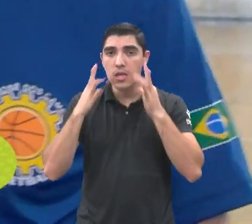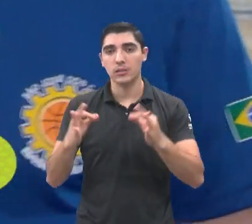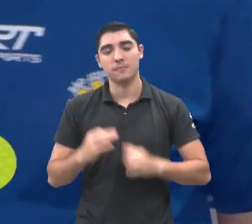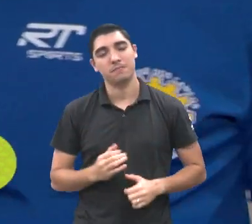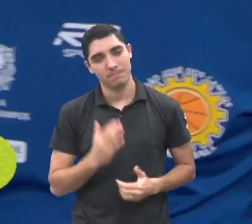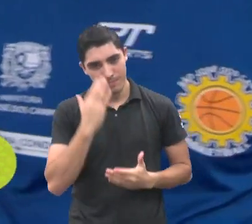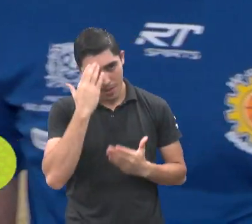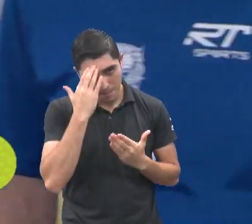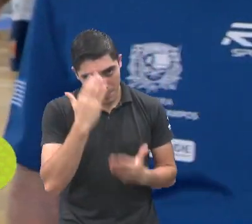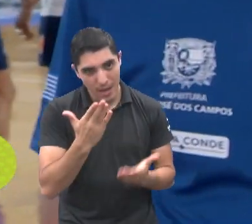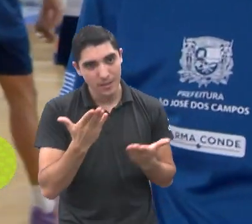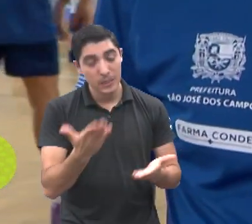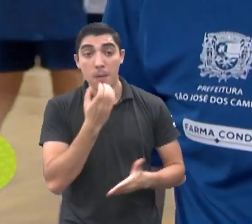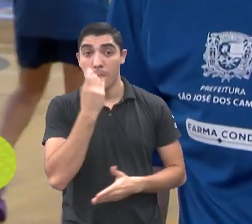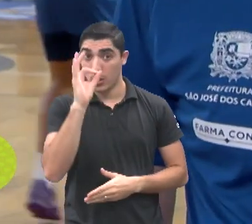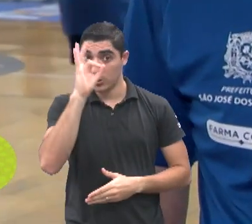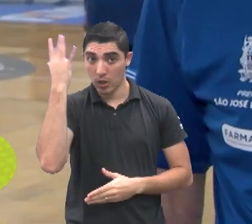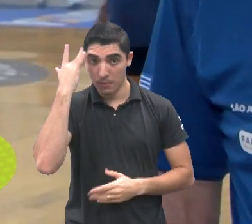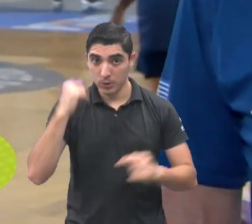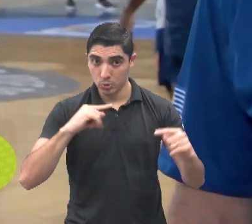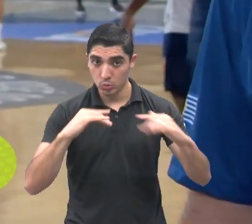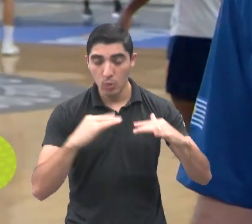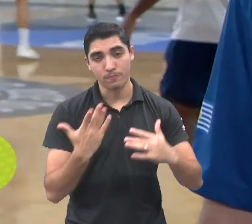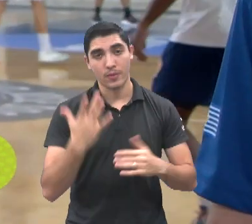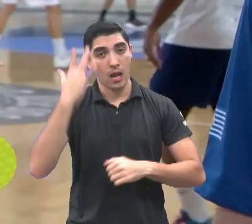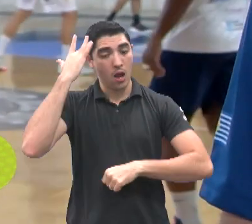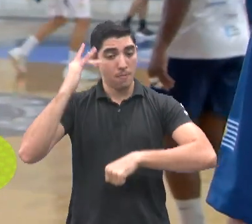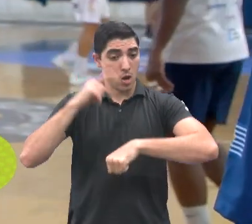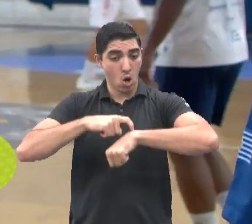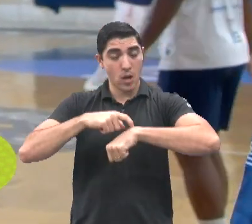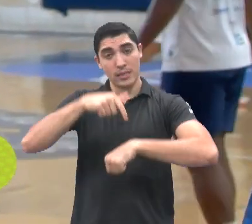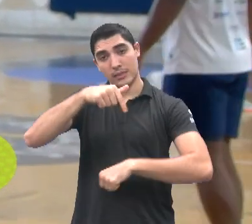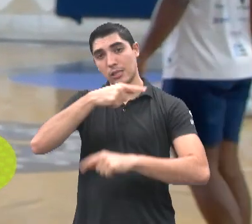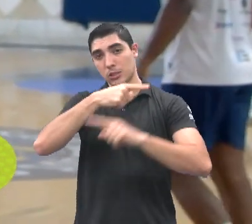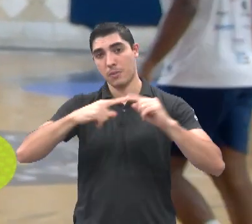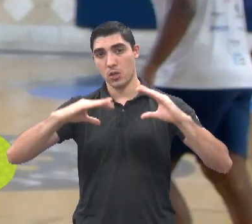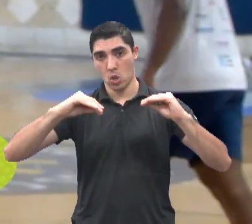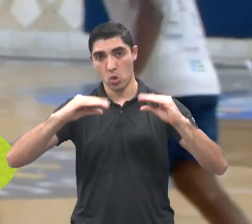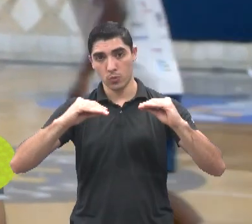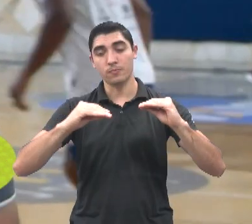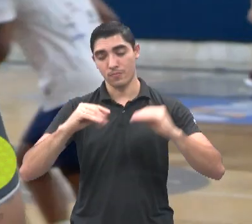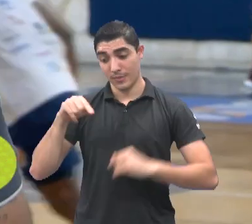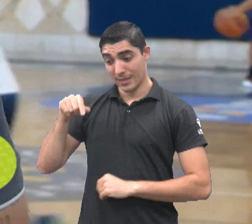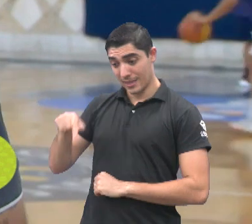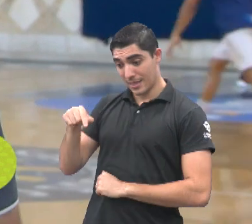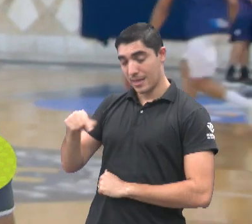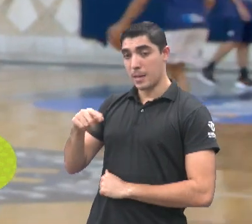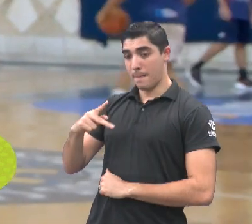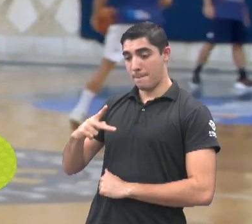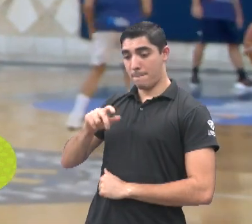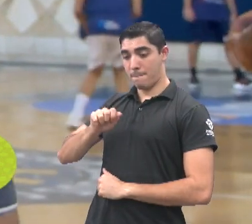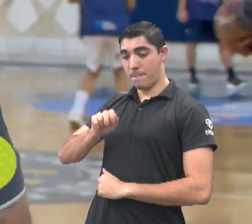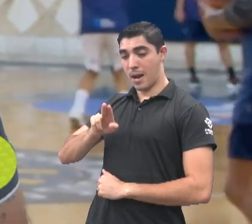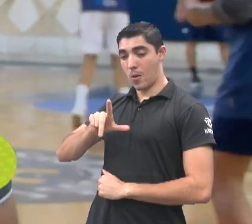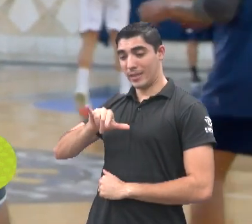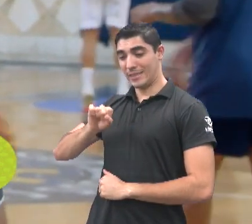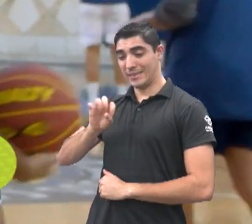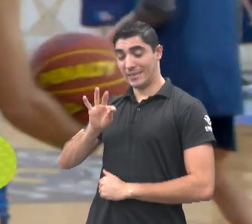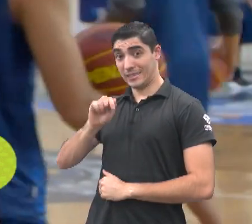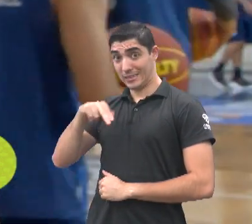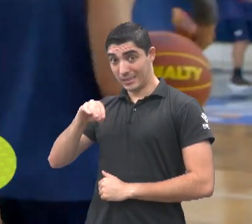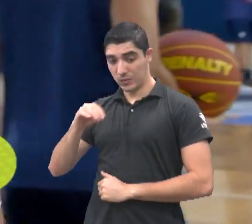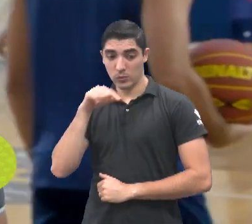e boa sorte amanhã. Então, 7h30 da noite amanhã, São José, ou melhor, Paulistano e São José em São Paulo. O São José